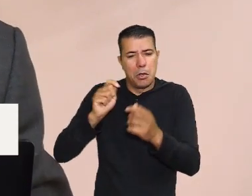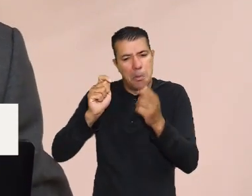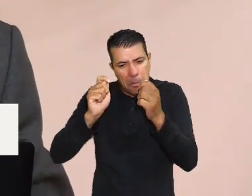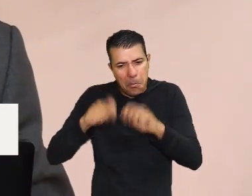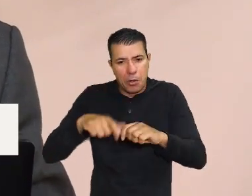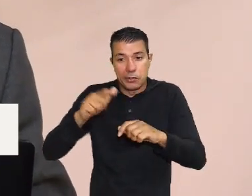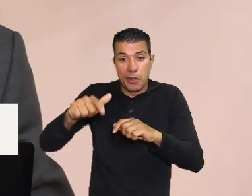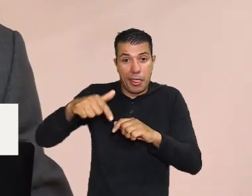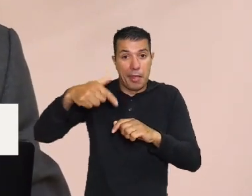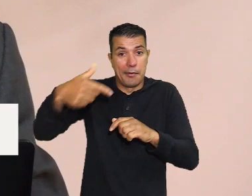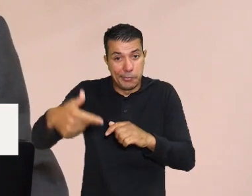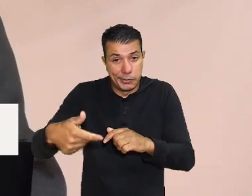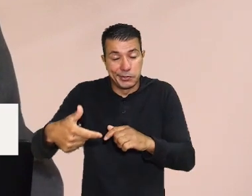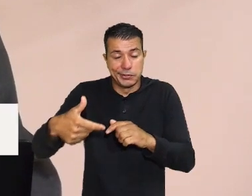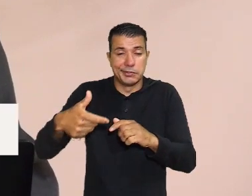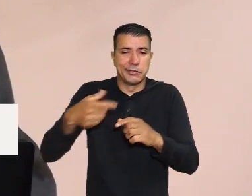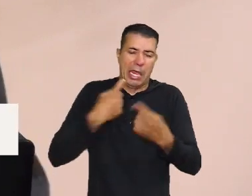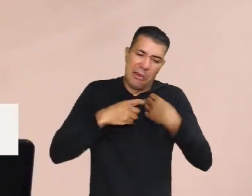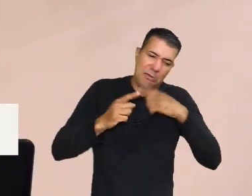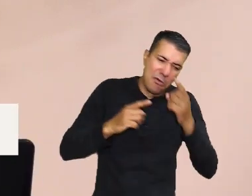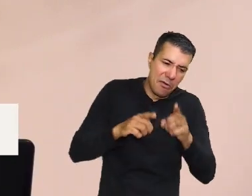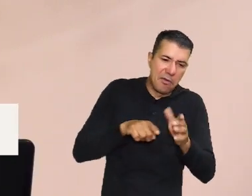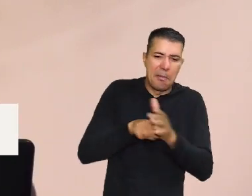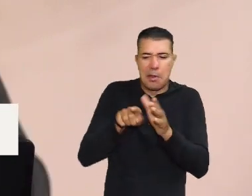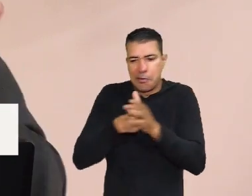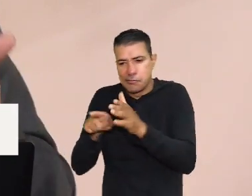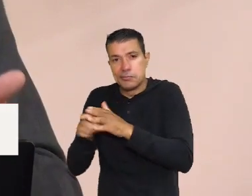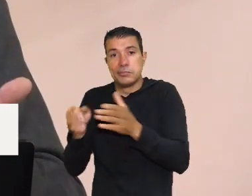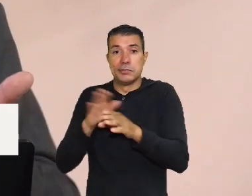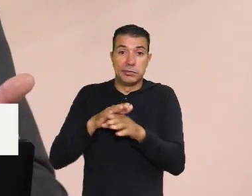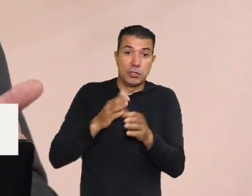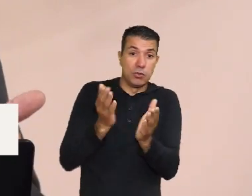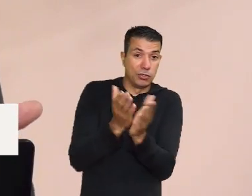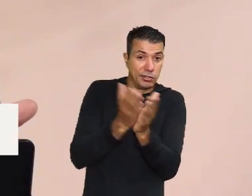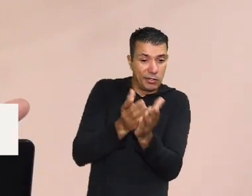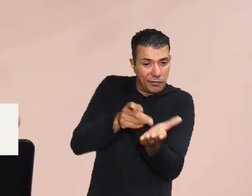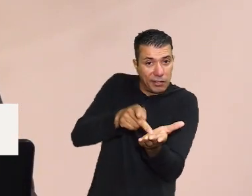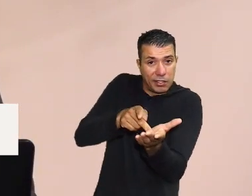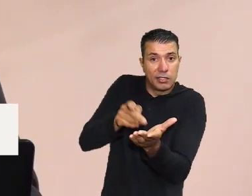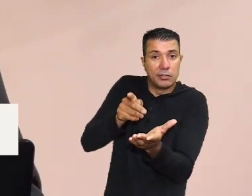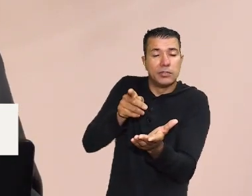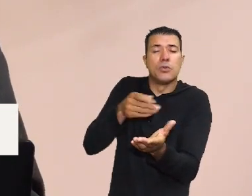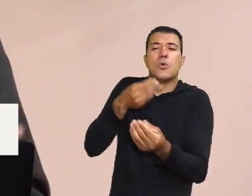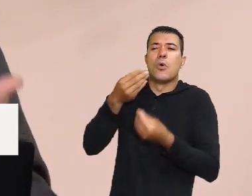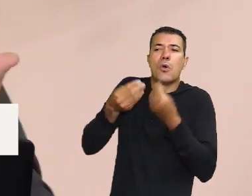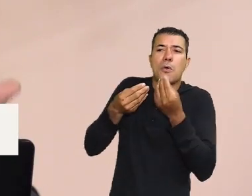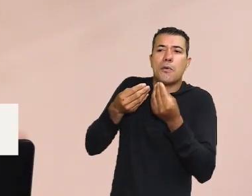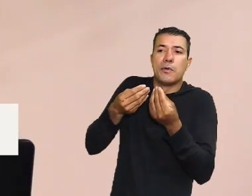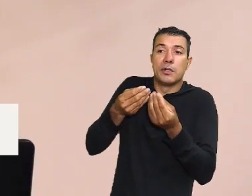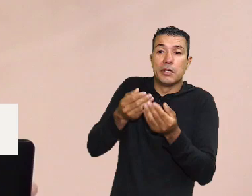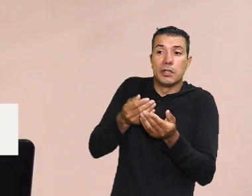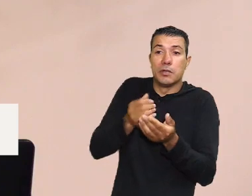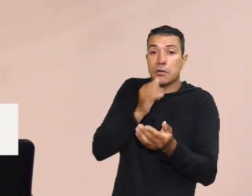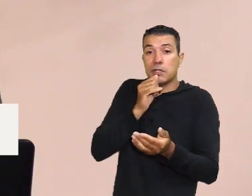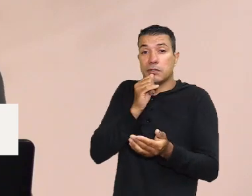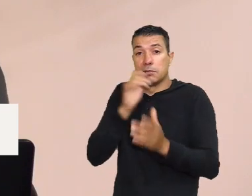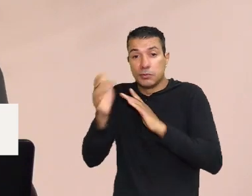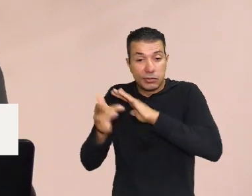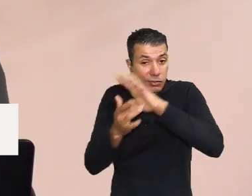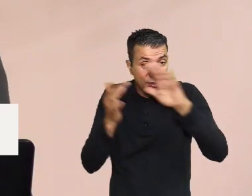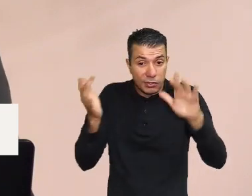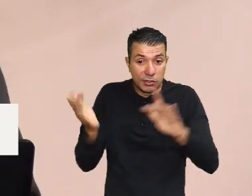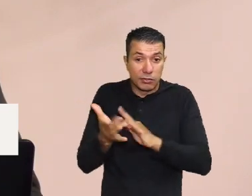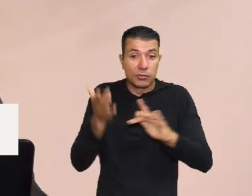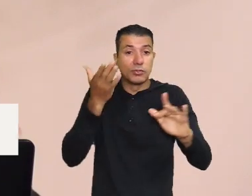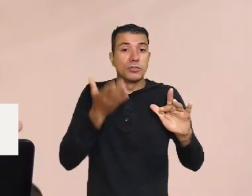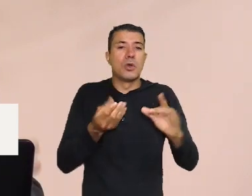depois do programa alguma dessas perguntas, mas os cristãos sinceros, normalmente, eles dizem assim, ah, eu sigo o exemplo de Cristo, ok.